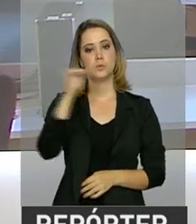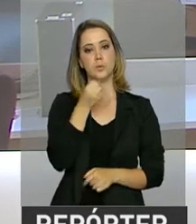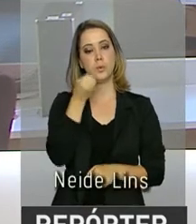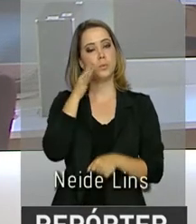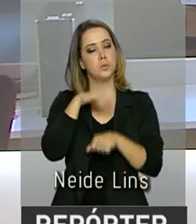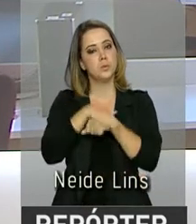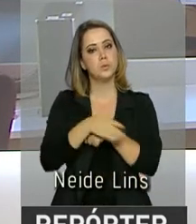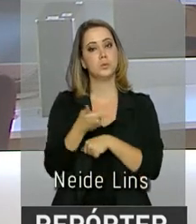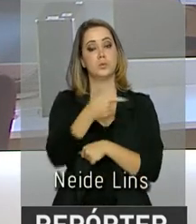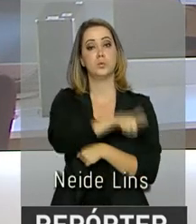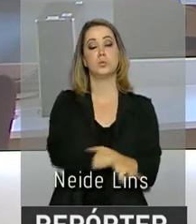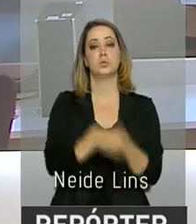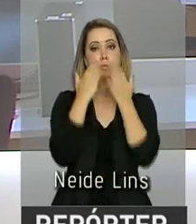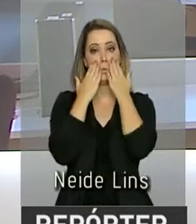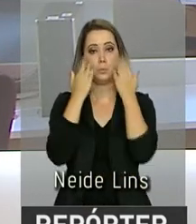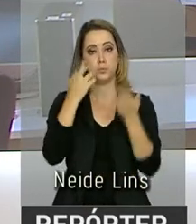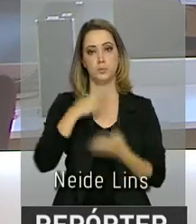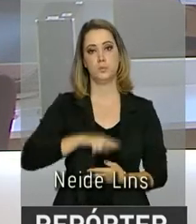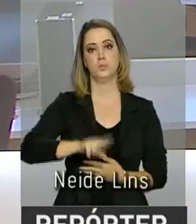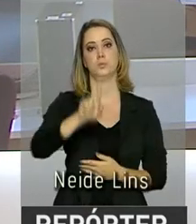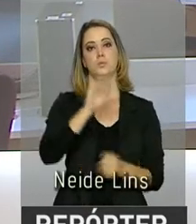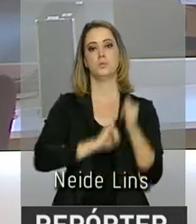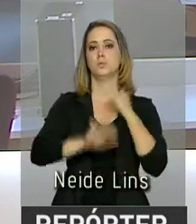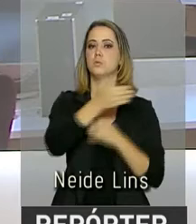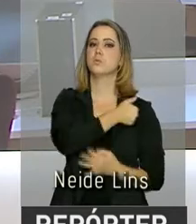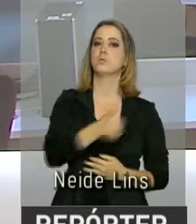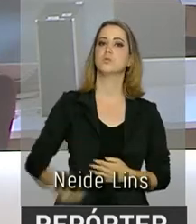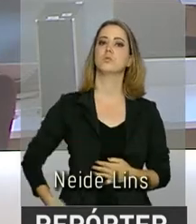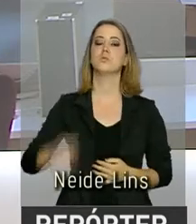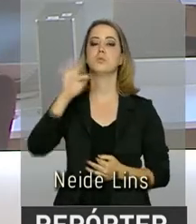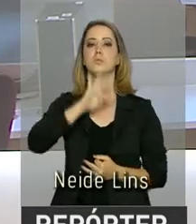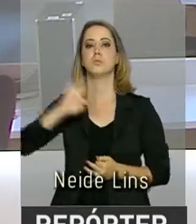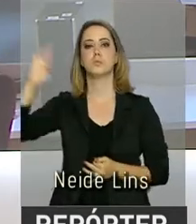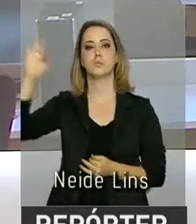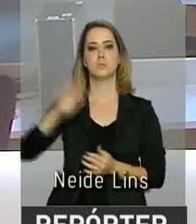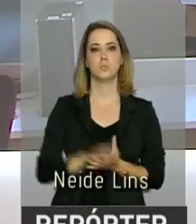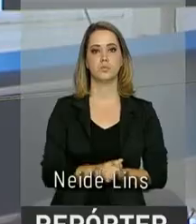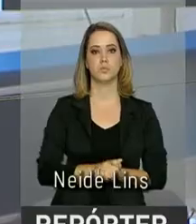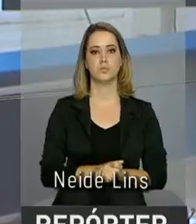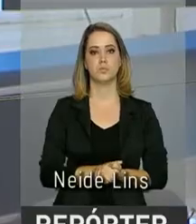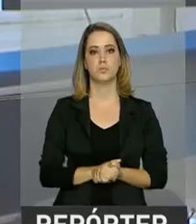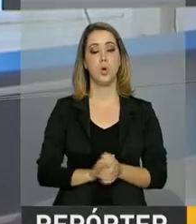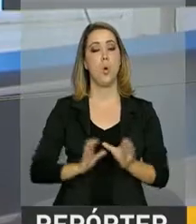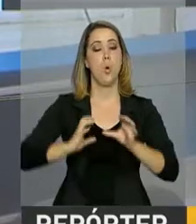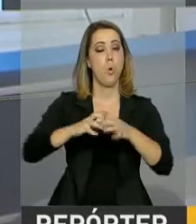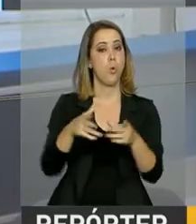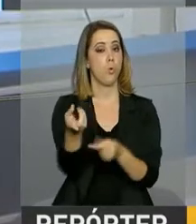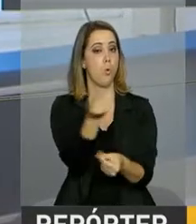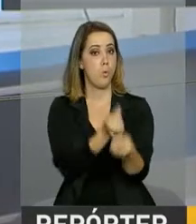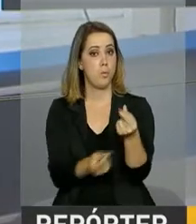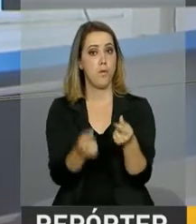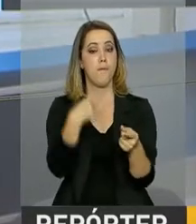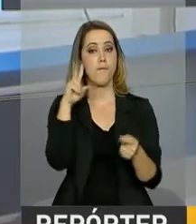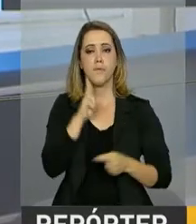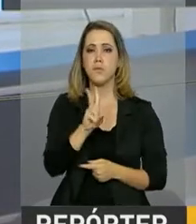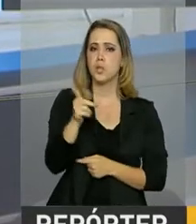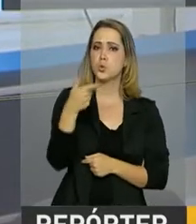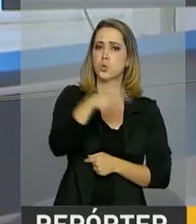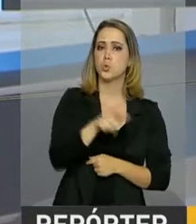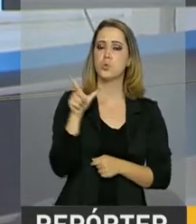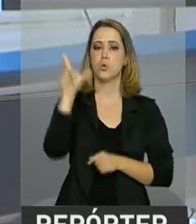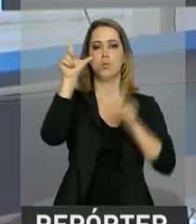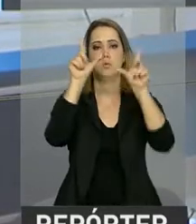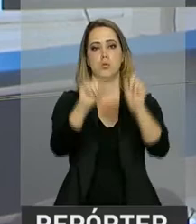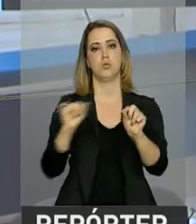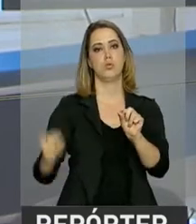Olá, boa noite. Estamos de volta com o repórter NBR e as notícias do governo federal. O mercado financeiro prevê mais uma queda